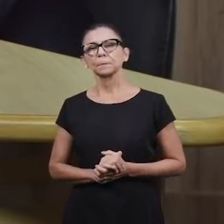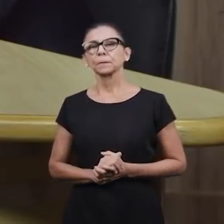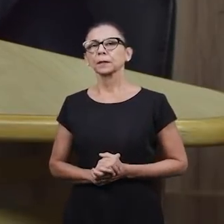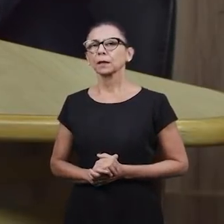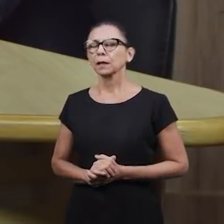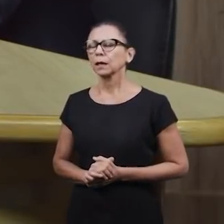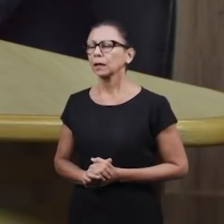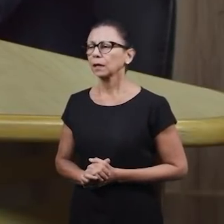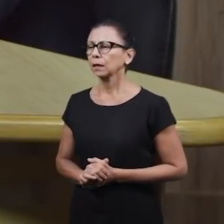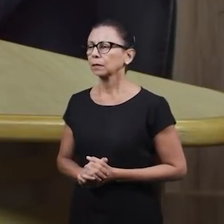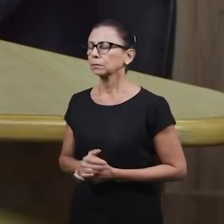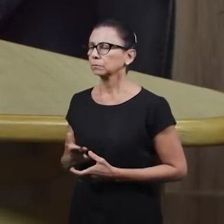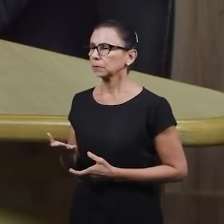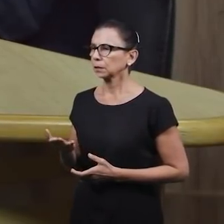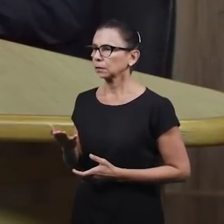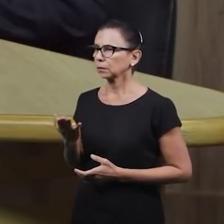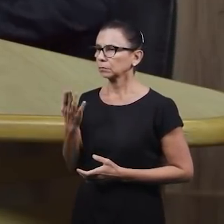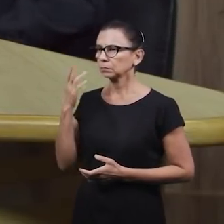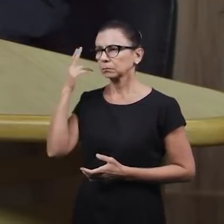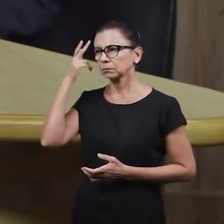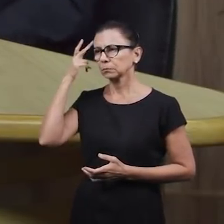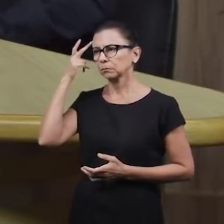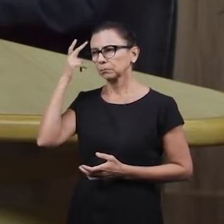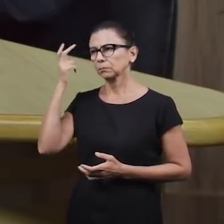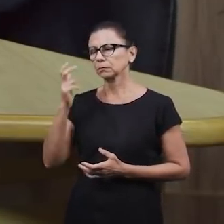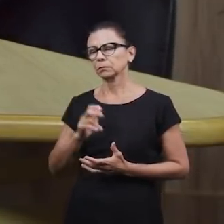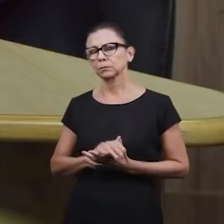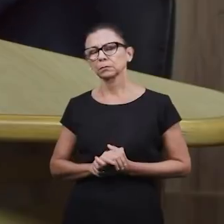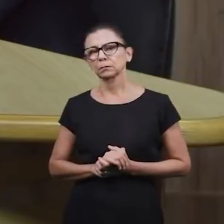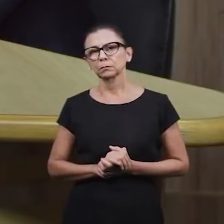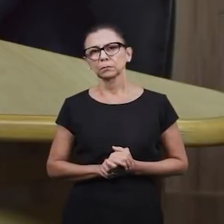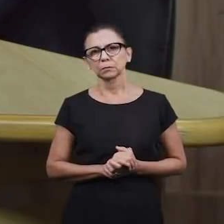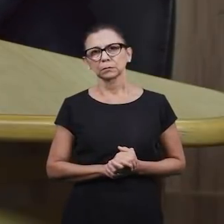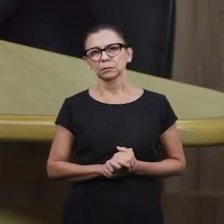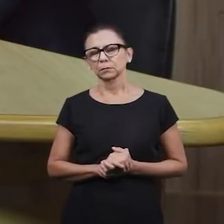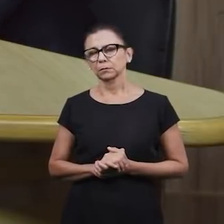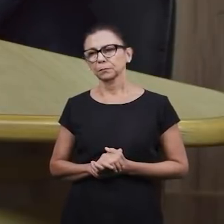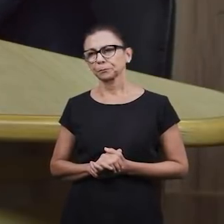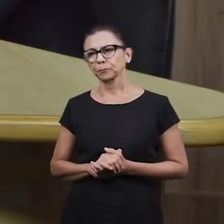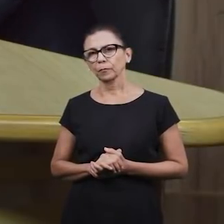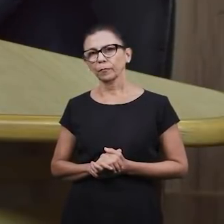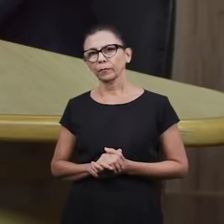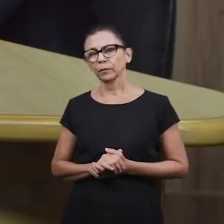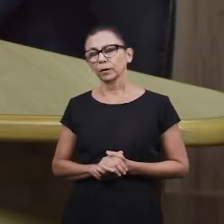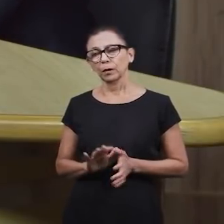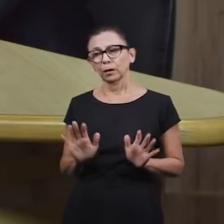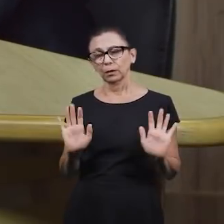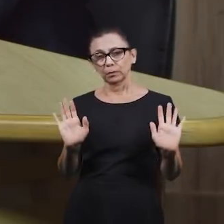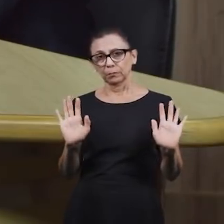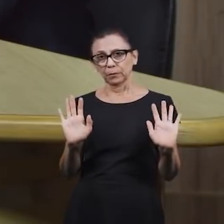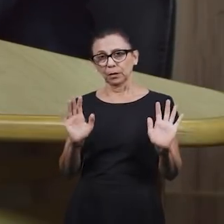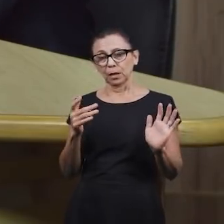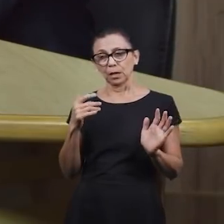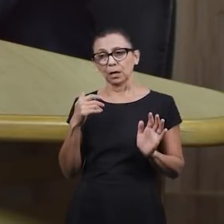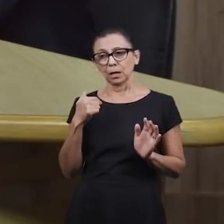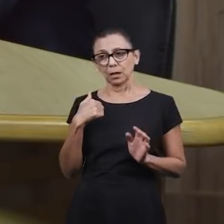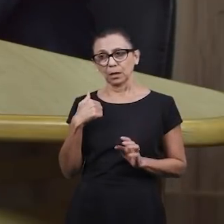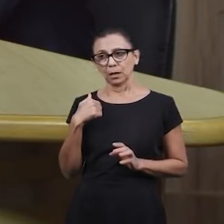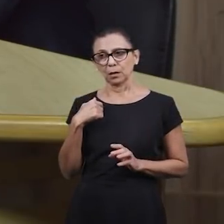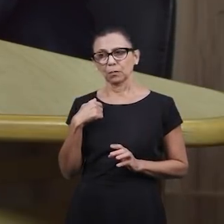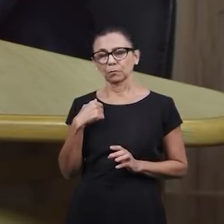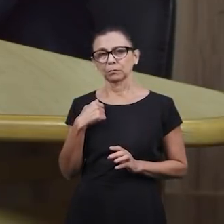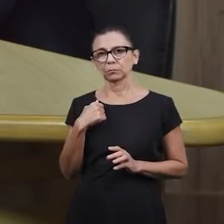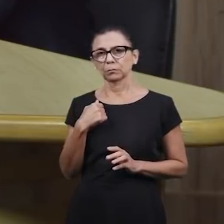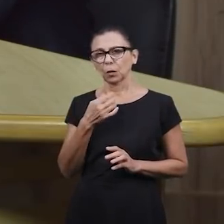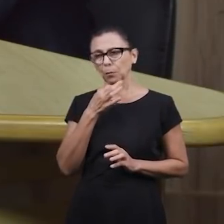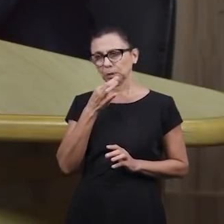muito comum, Maurilo, que as pessoas... aliás, eu acho muito